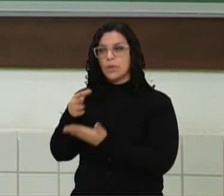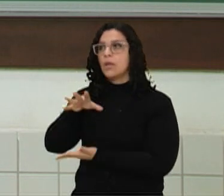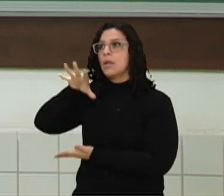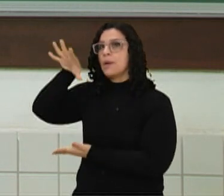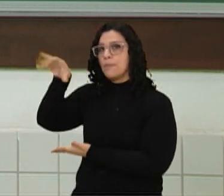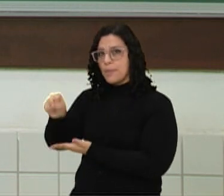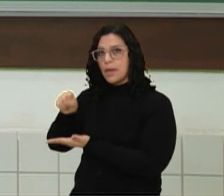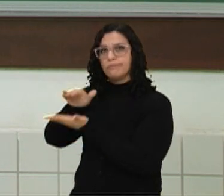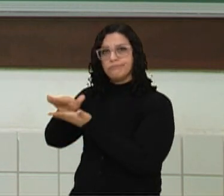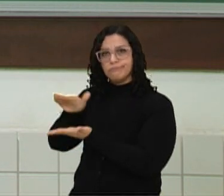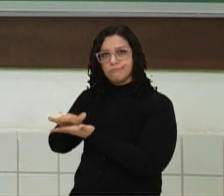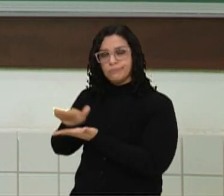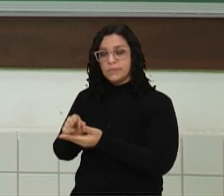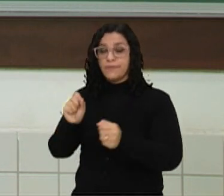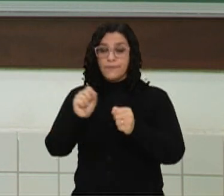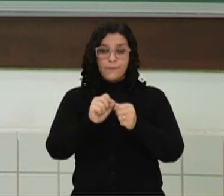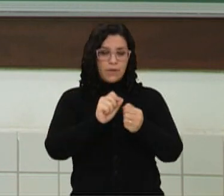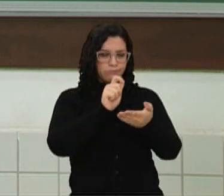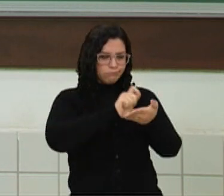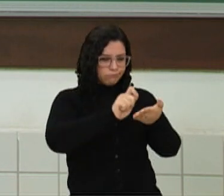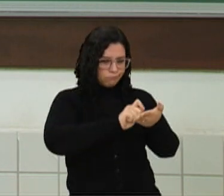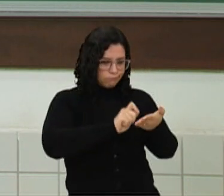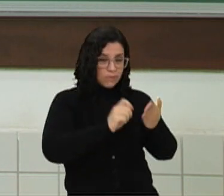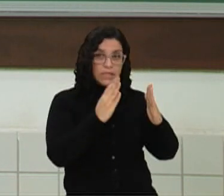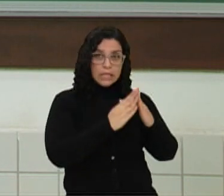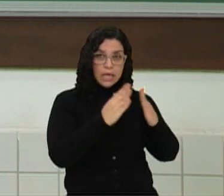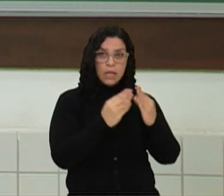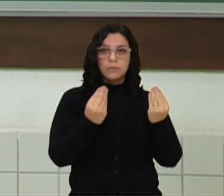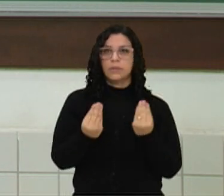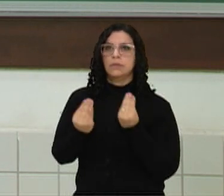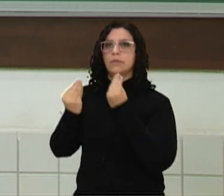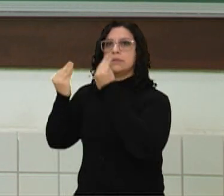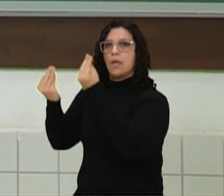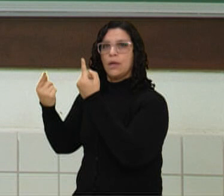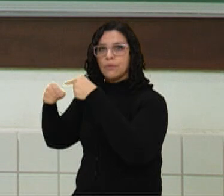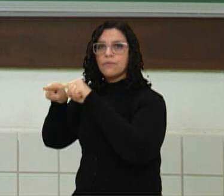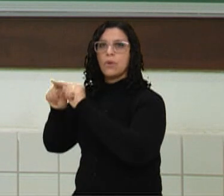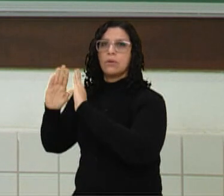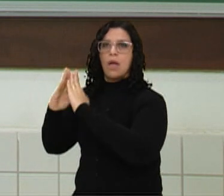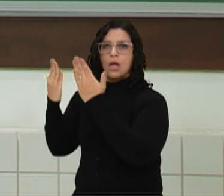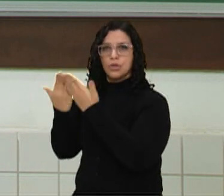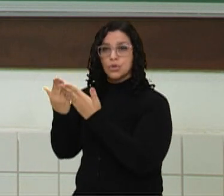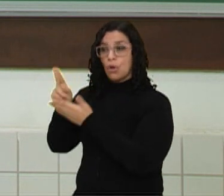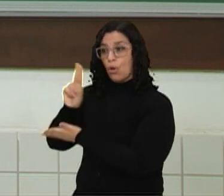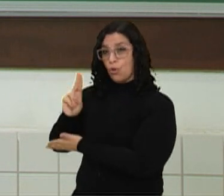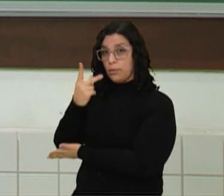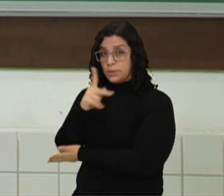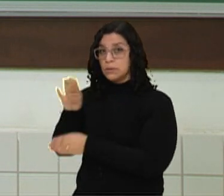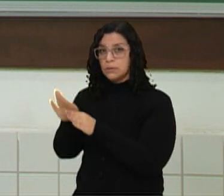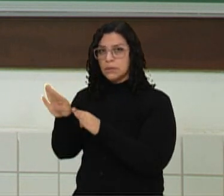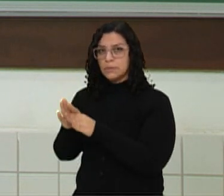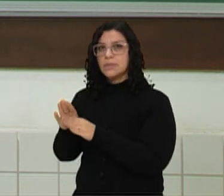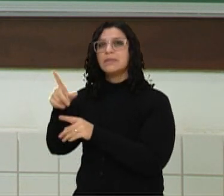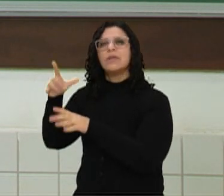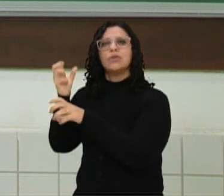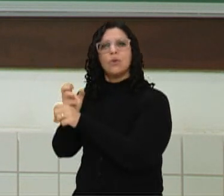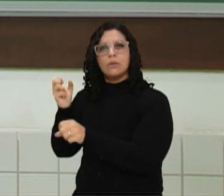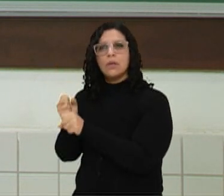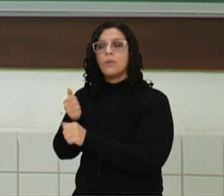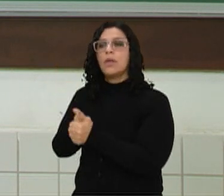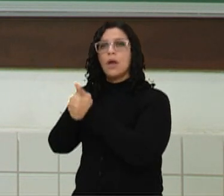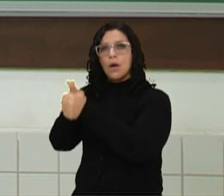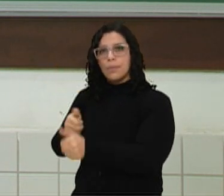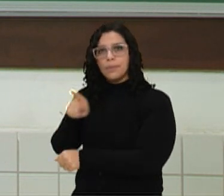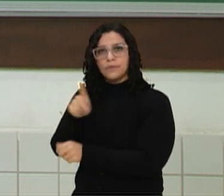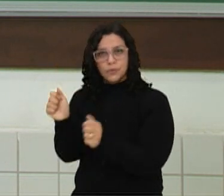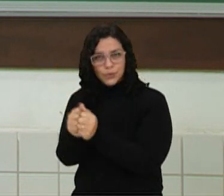material impresso, vai resolver também, encaminha novamente para a escola devidamente identificado e aí vocês têm lá o acompanhamento do